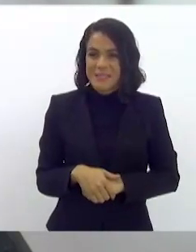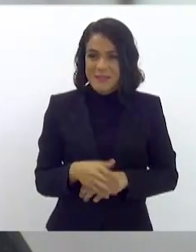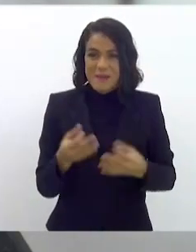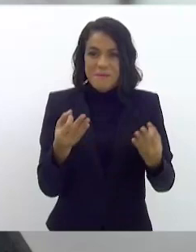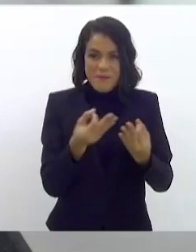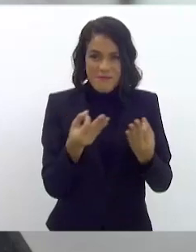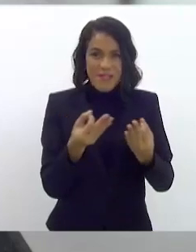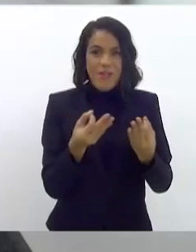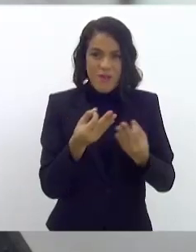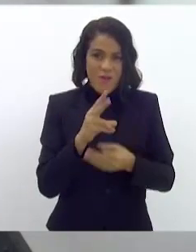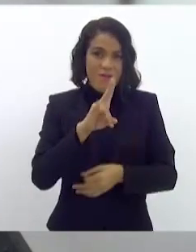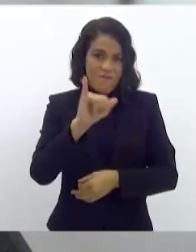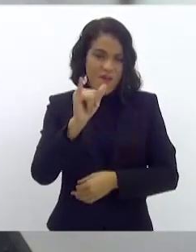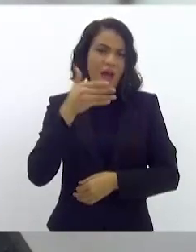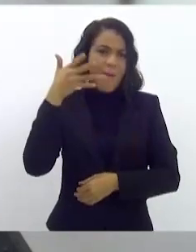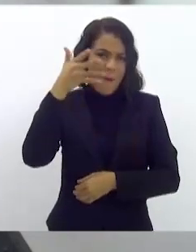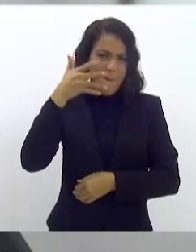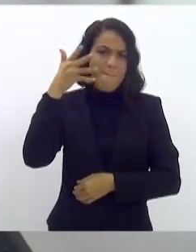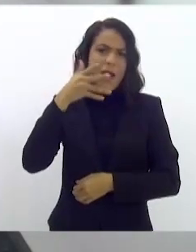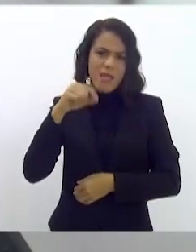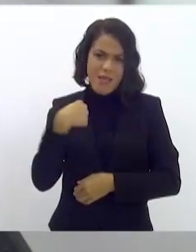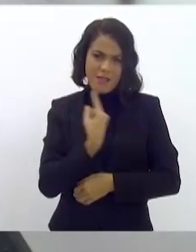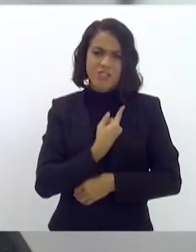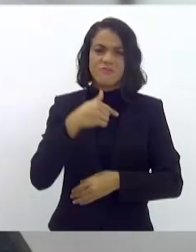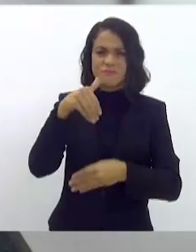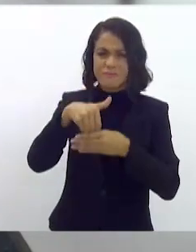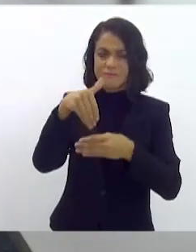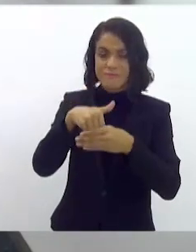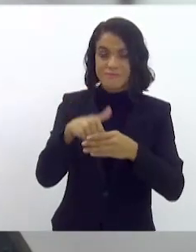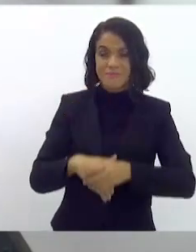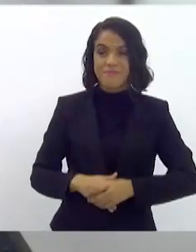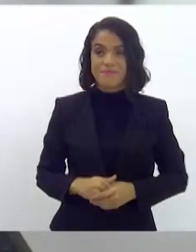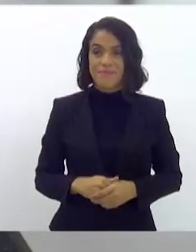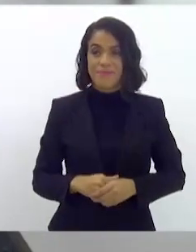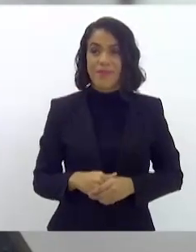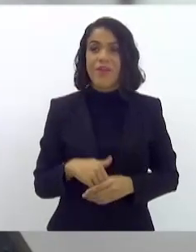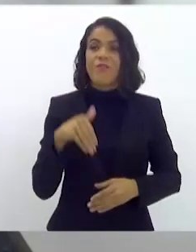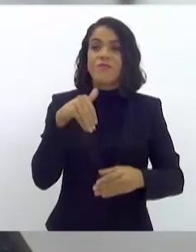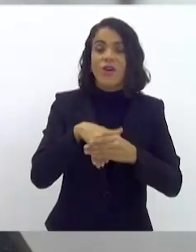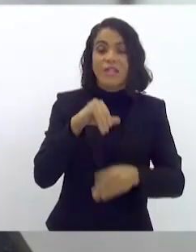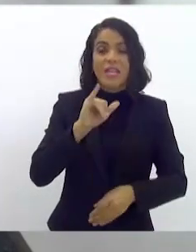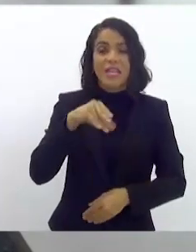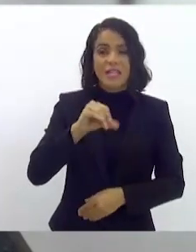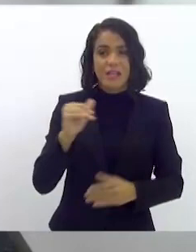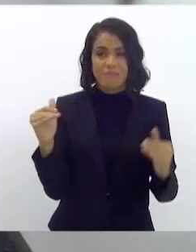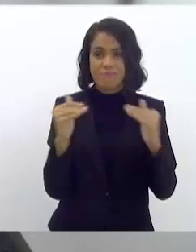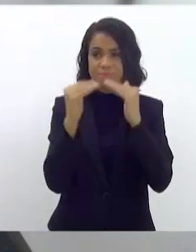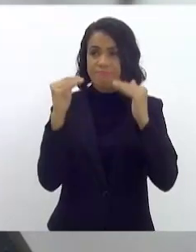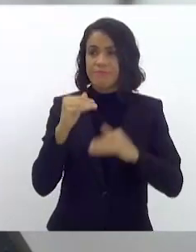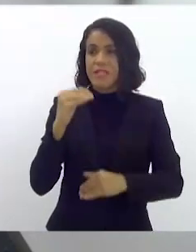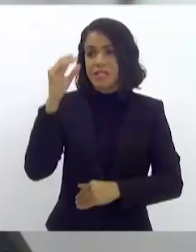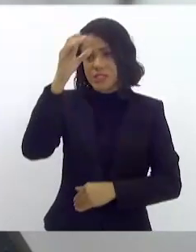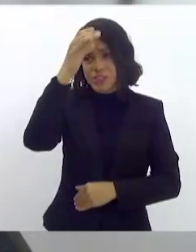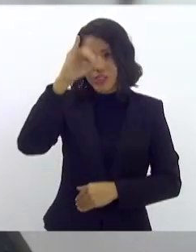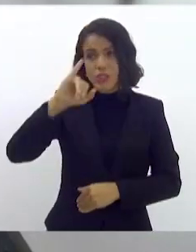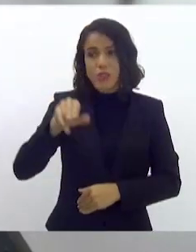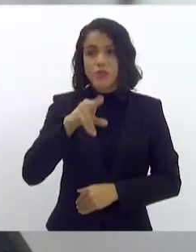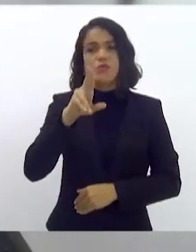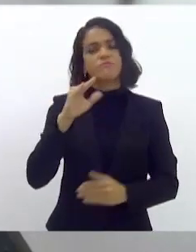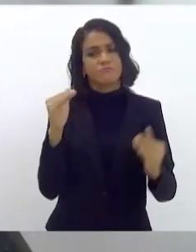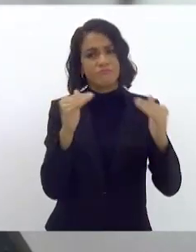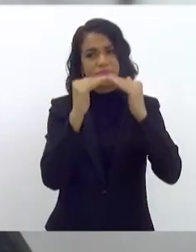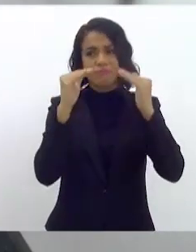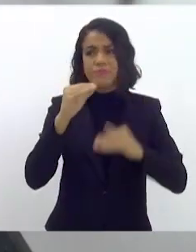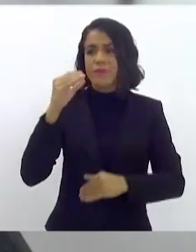Perfeito, você vai falar e a gente vai colocar em votação, tá? Então, como vota a deputada Índia? Favorável, presidente. Deputada Tia Ju?